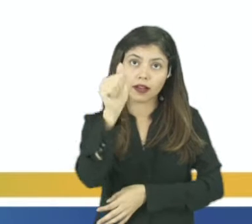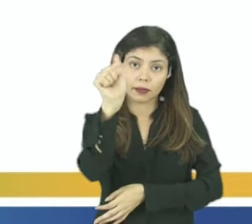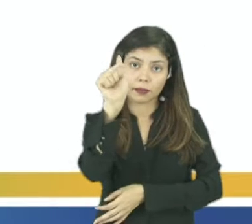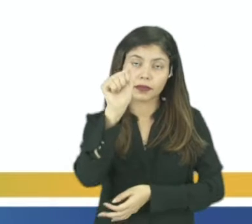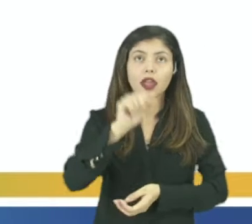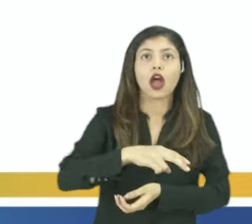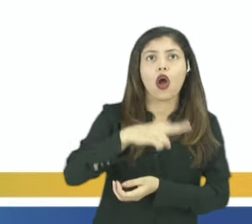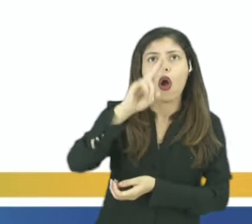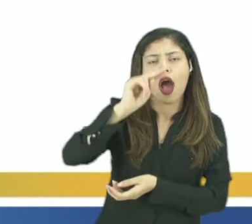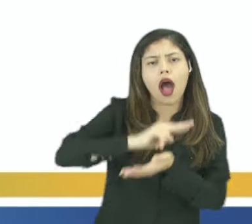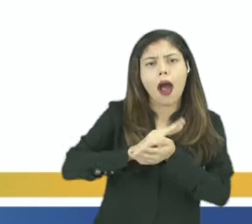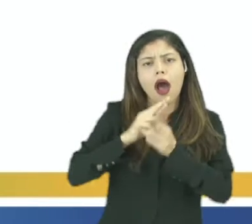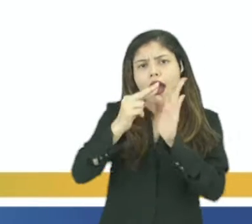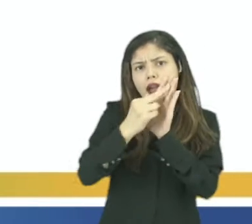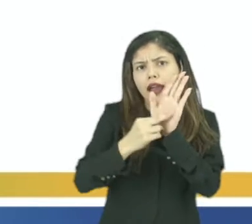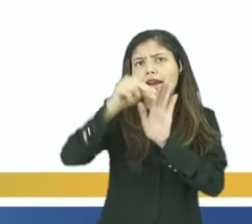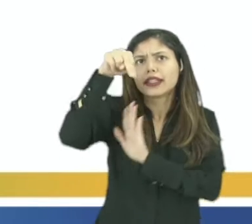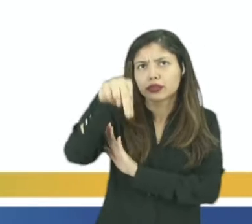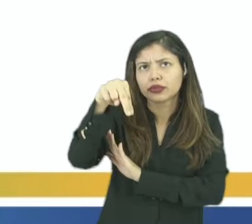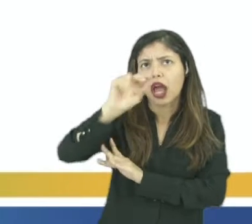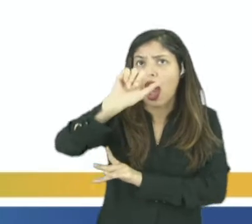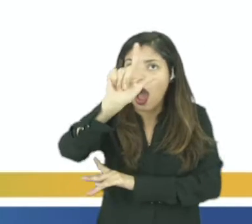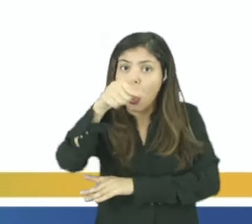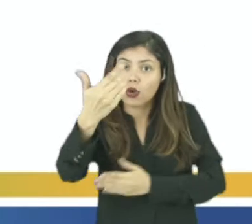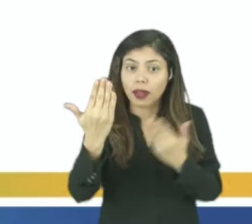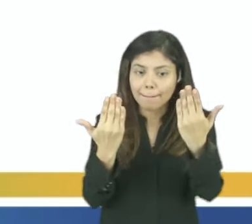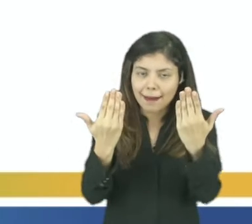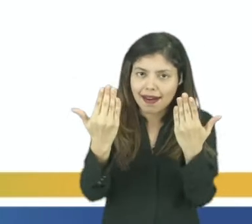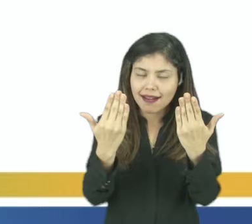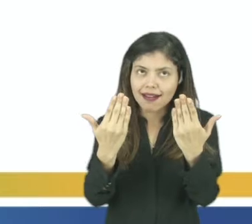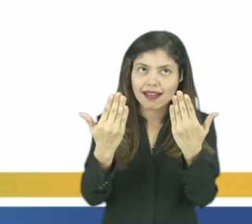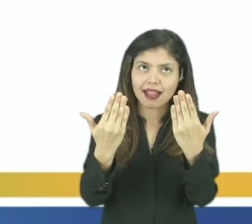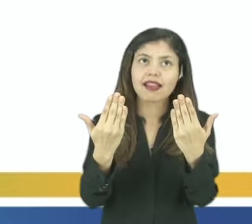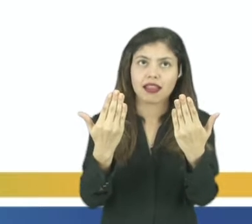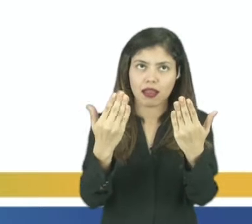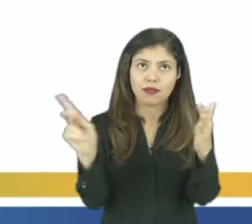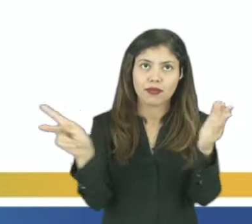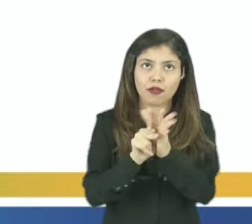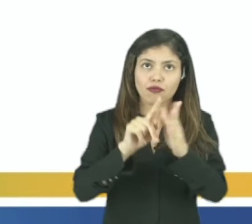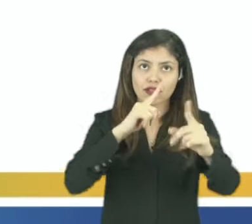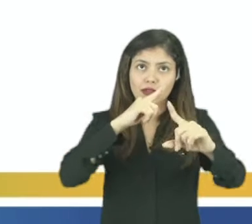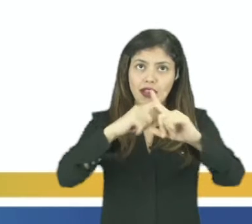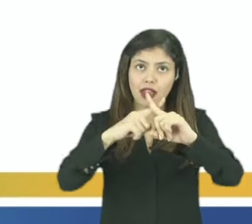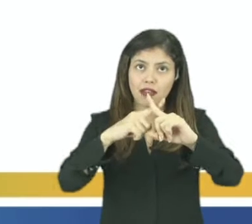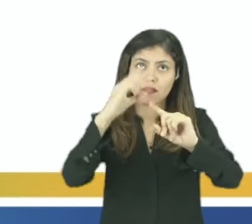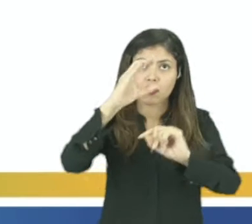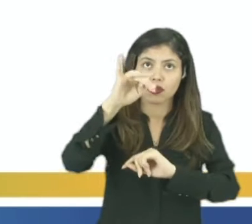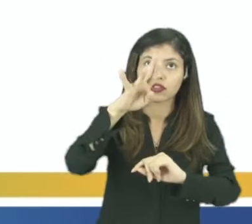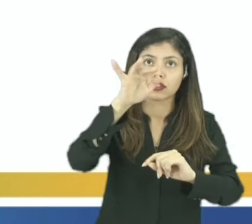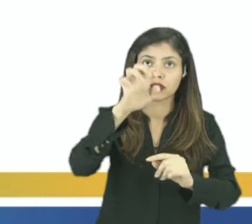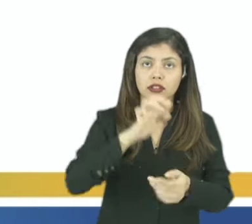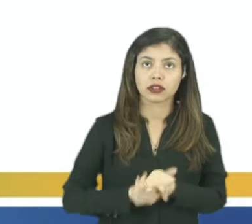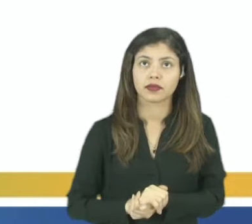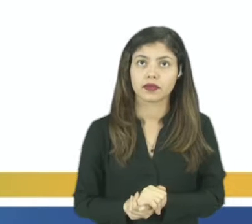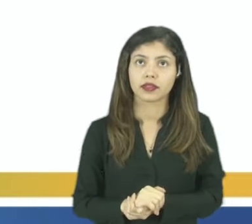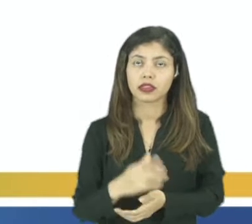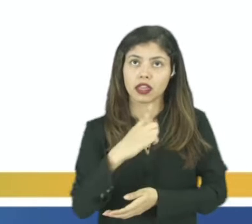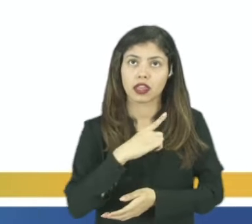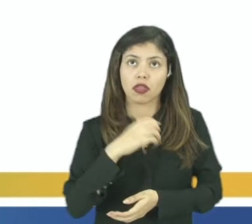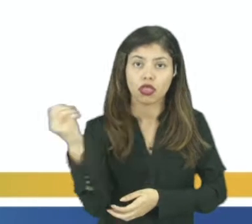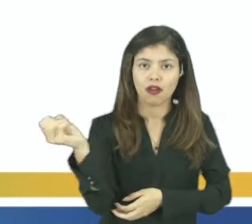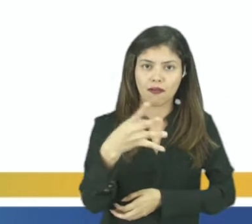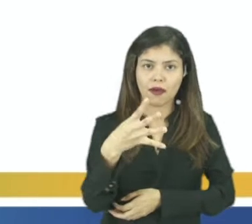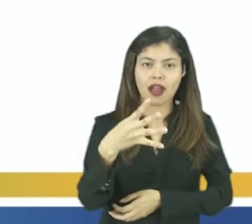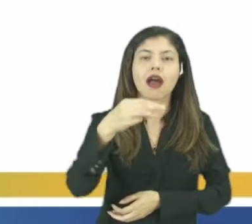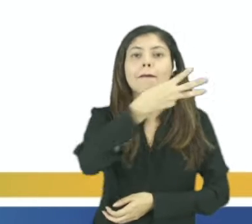ordem n, uma outra fila paralela, previamente multiplicada por uma constante, obteremos